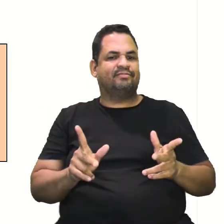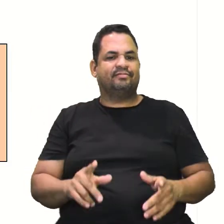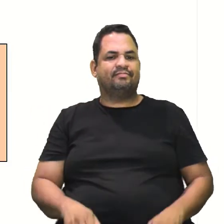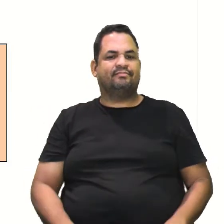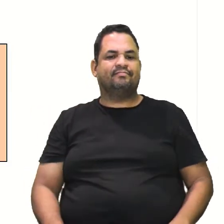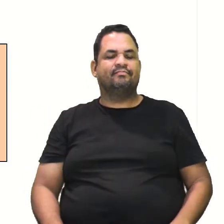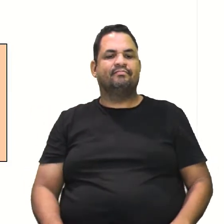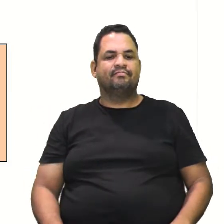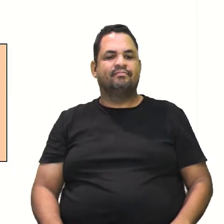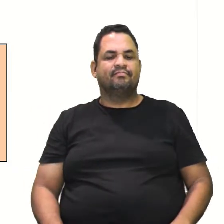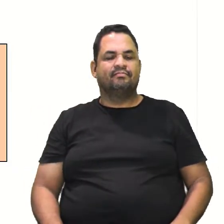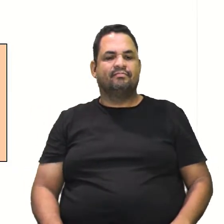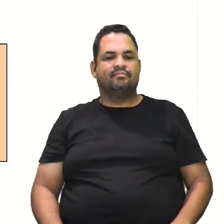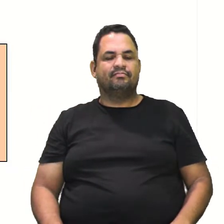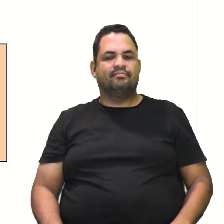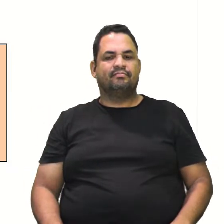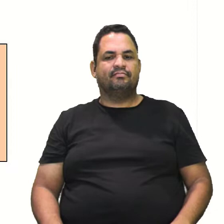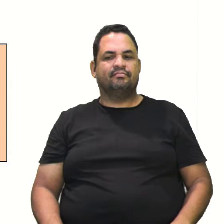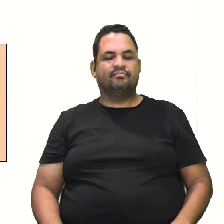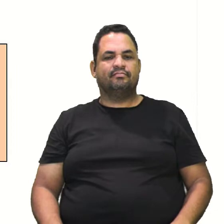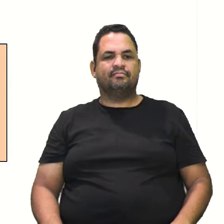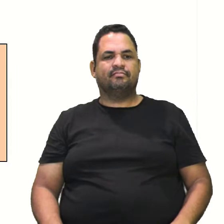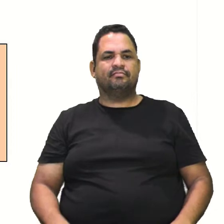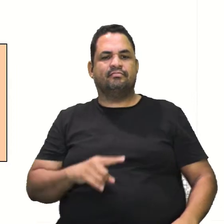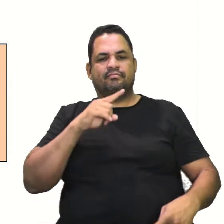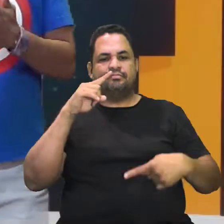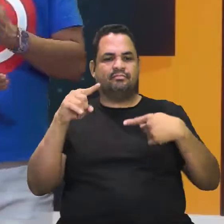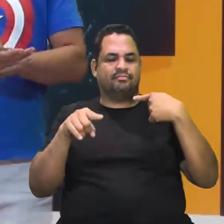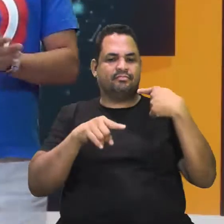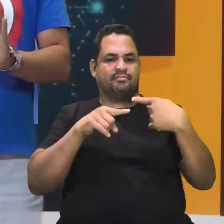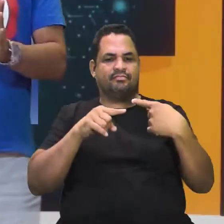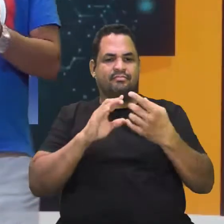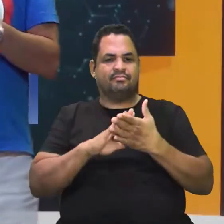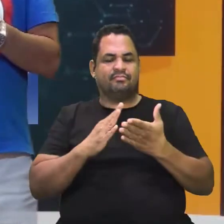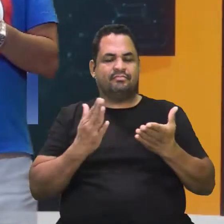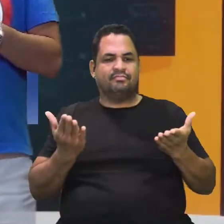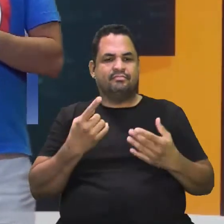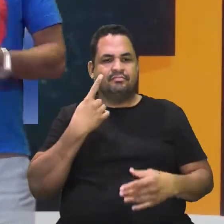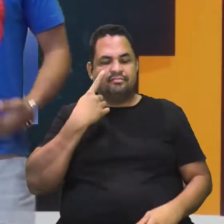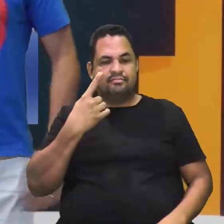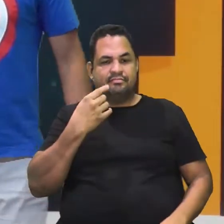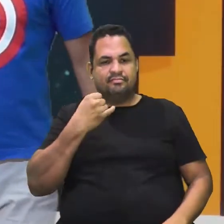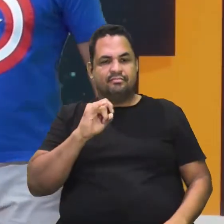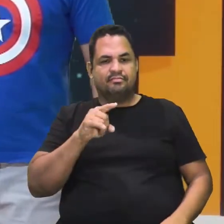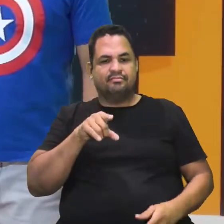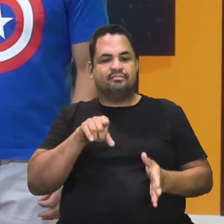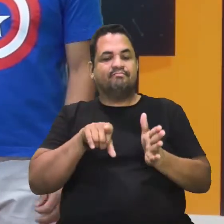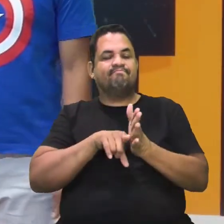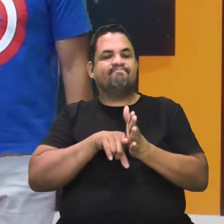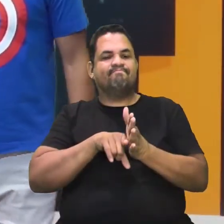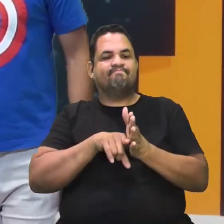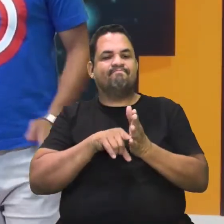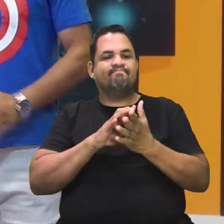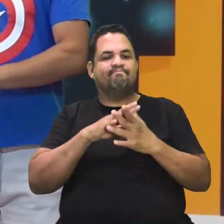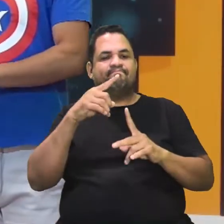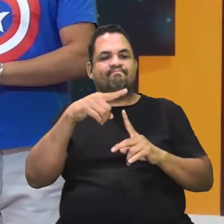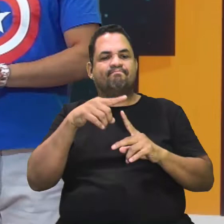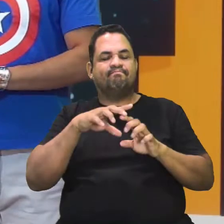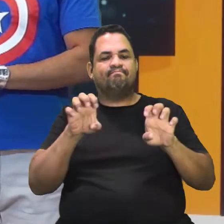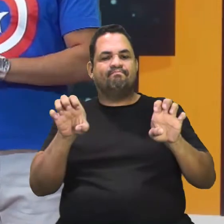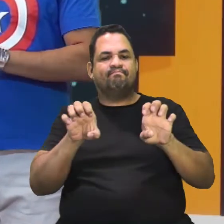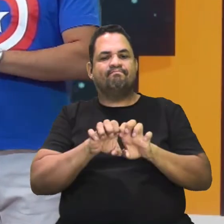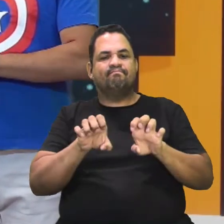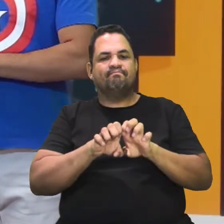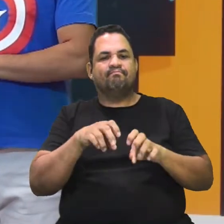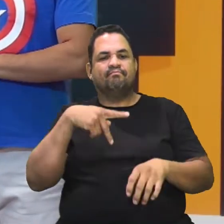só isso, mas é muita coisa, né? Então, olha, gente, foca no foco. Olha aqui com a gente. Se o sinal for negativo nesses tipos de